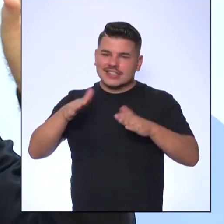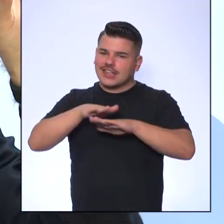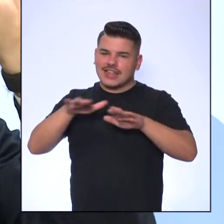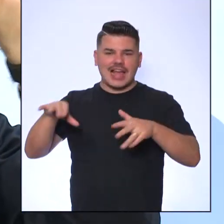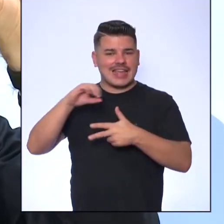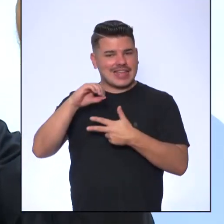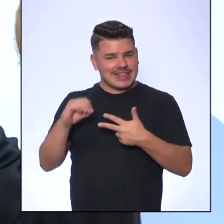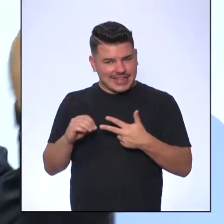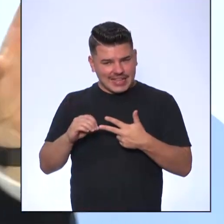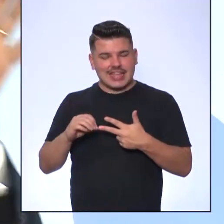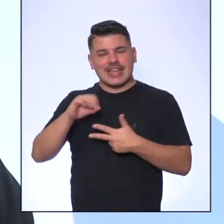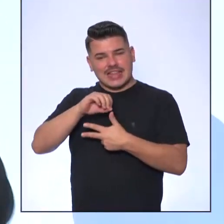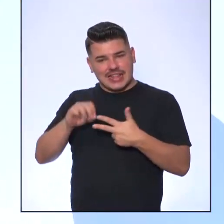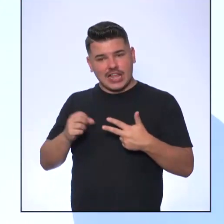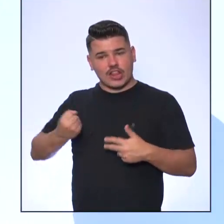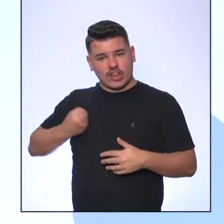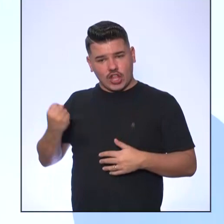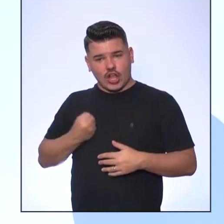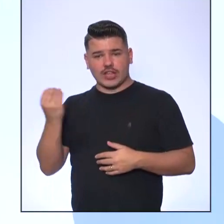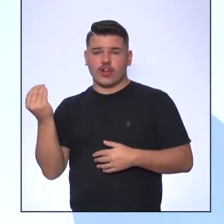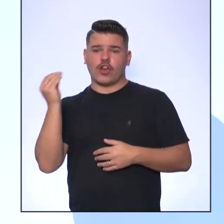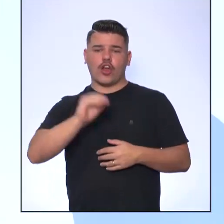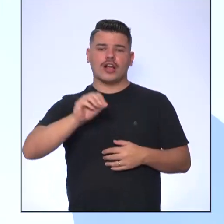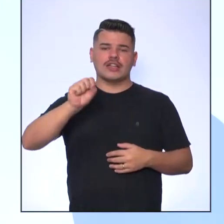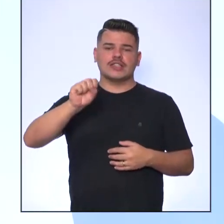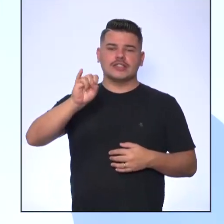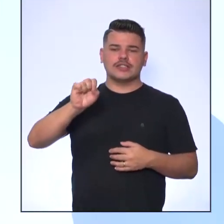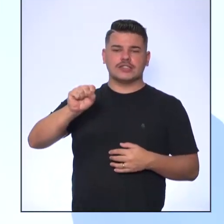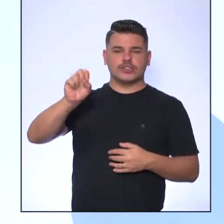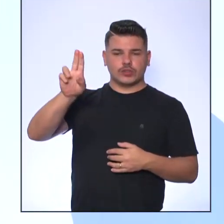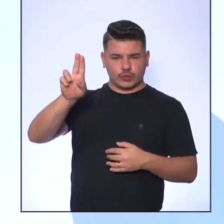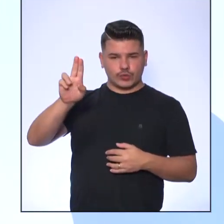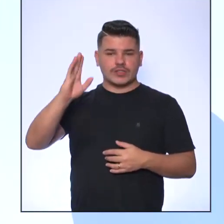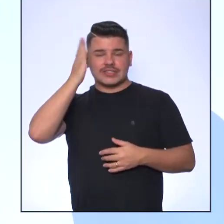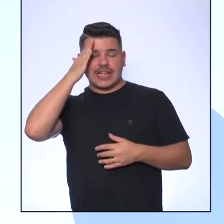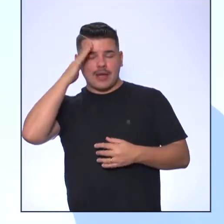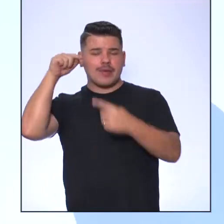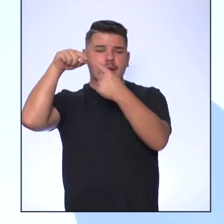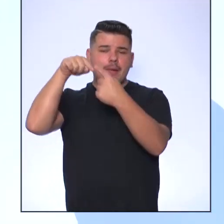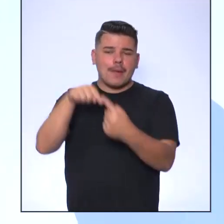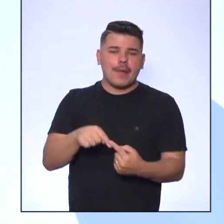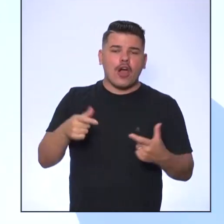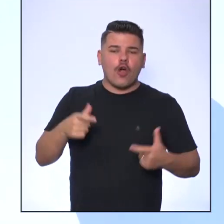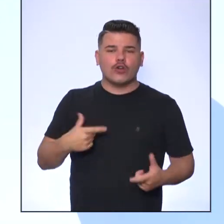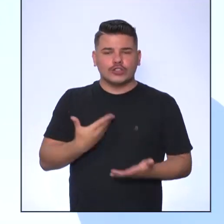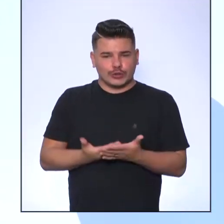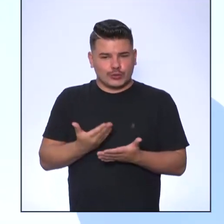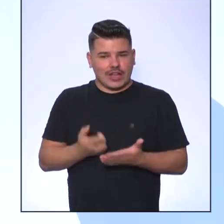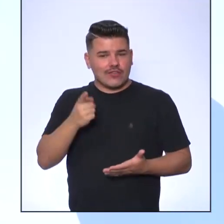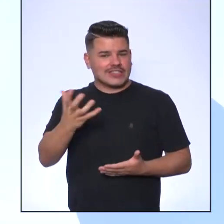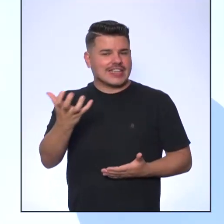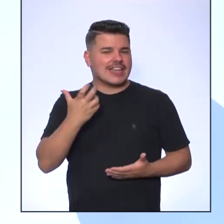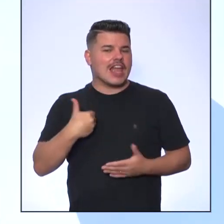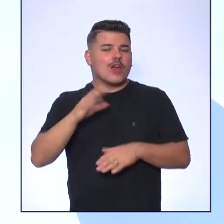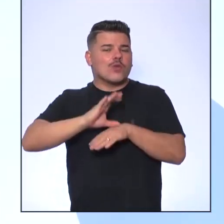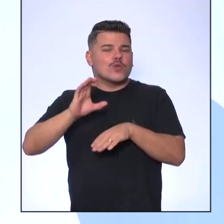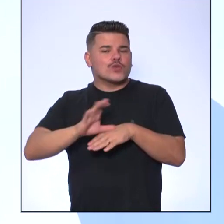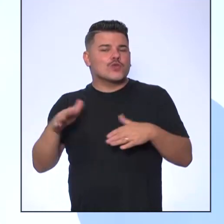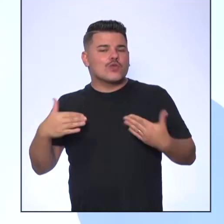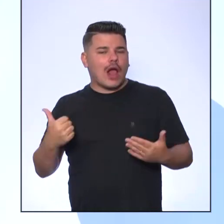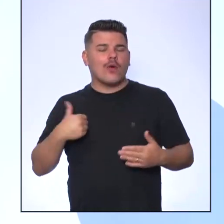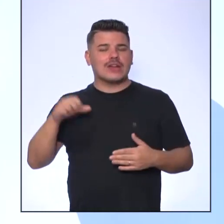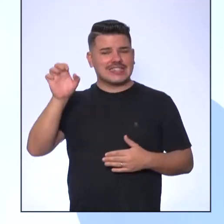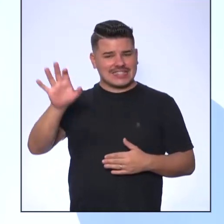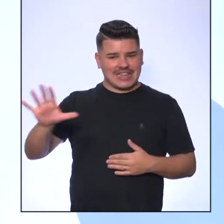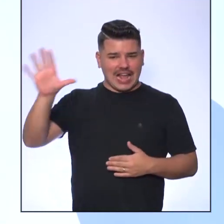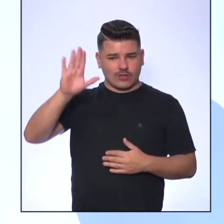você pega esta nota, o SISU vai olhar esta nota e você vai dizer aonde você quer estudar, com qual curso, se você topa ir para outro estado,